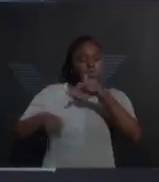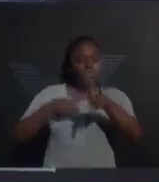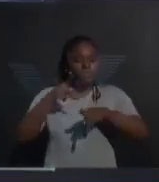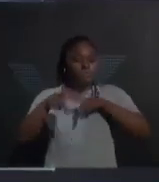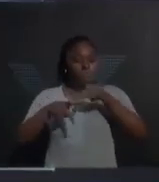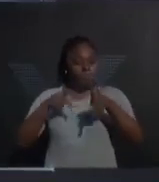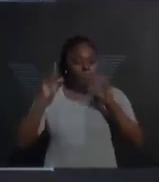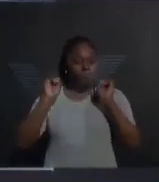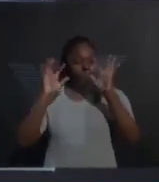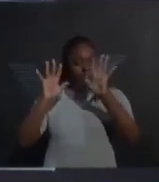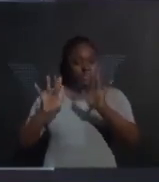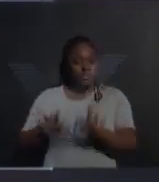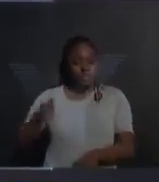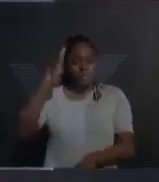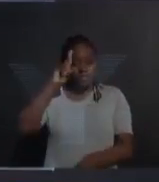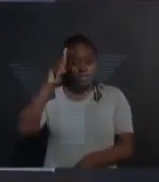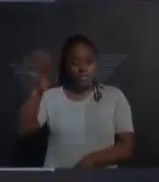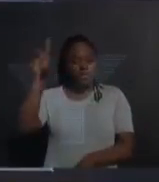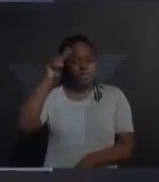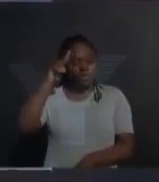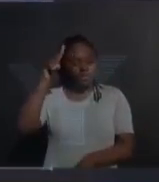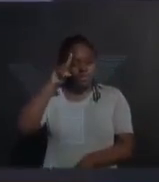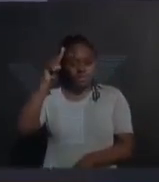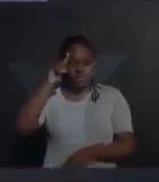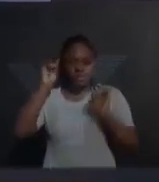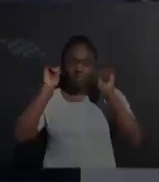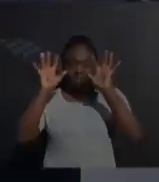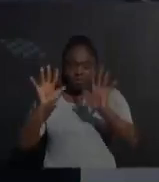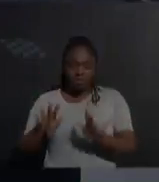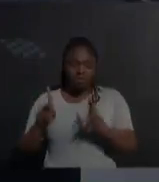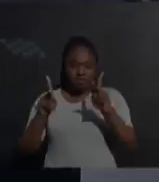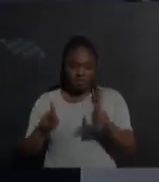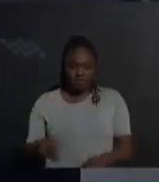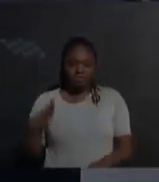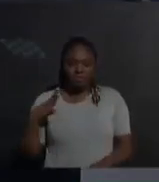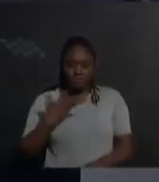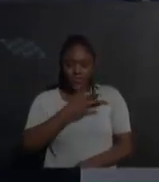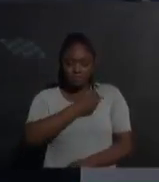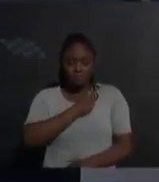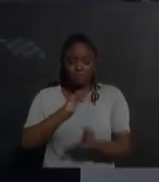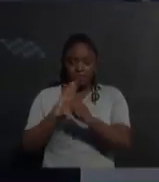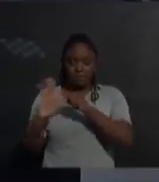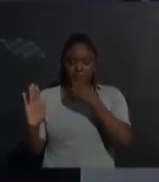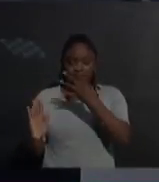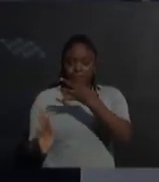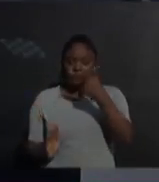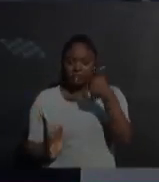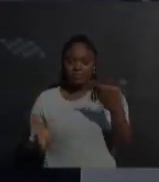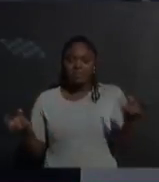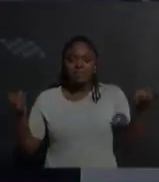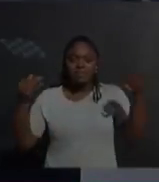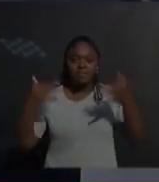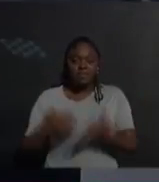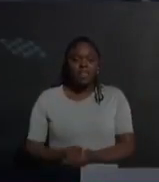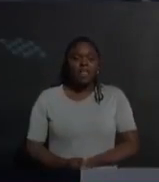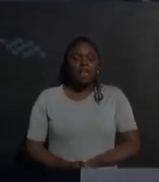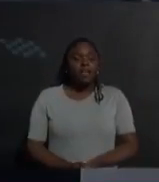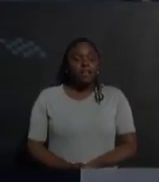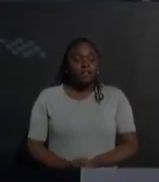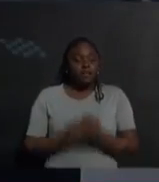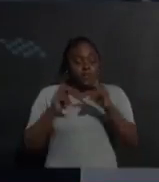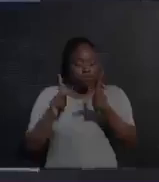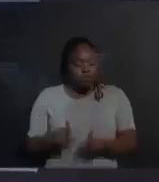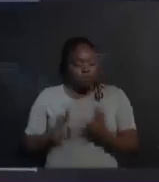lhes acrescentava diariamente os que iam sendo salvos. Eu quero ler de novo o verso 42. Eles se dedicavam ao ensino